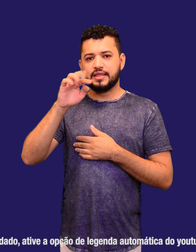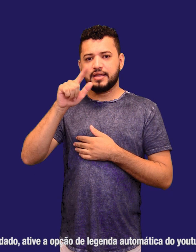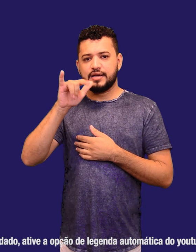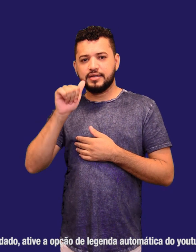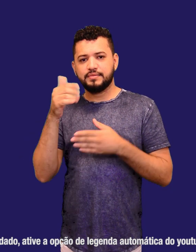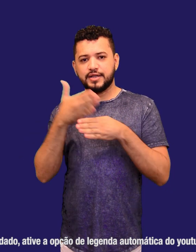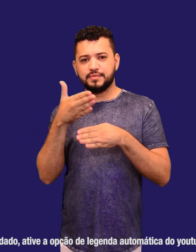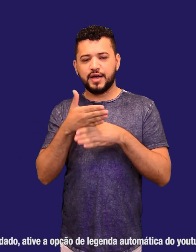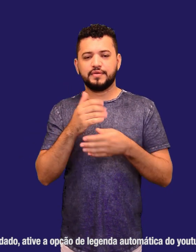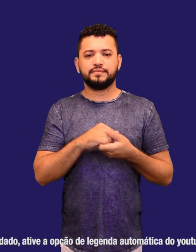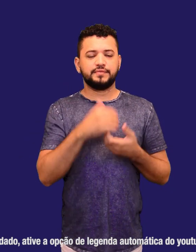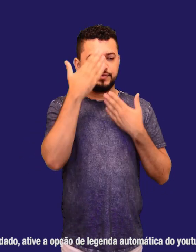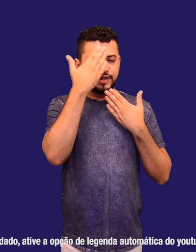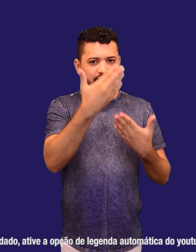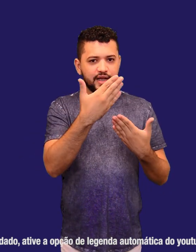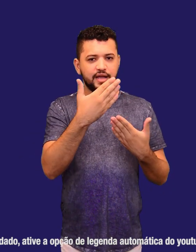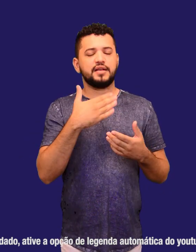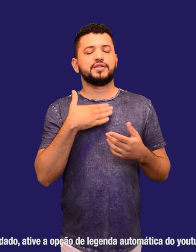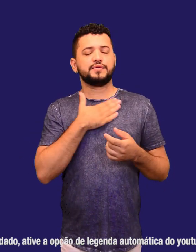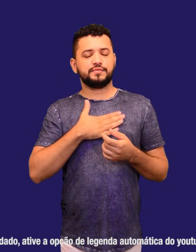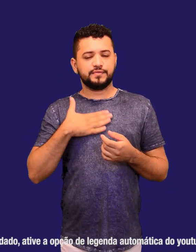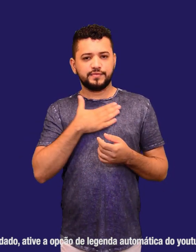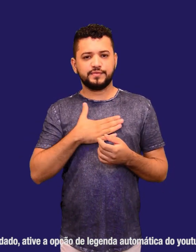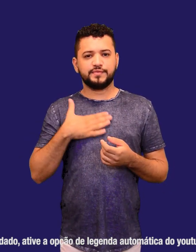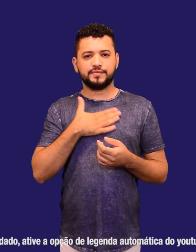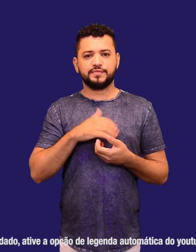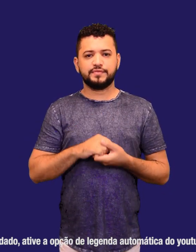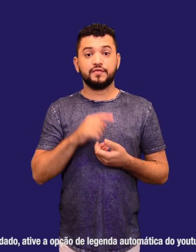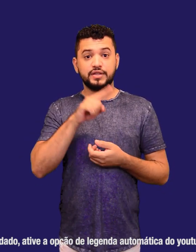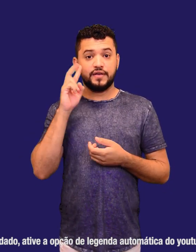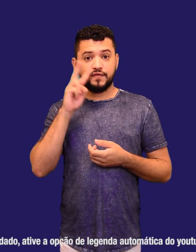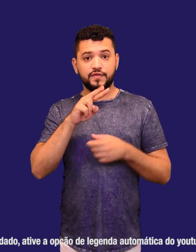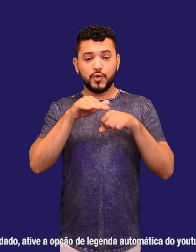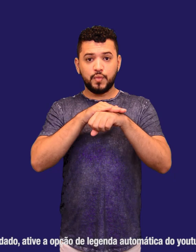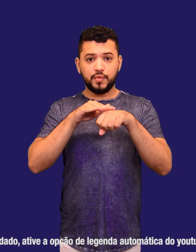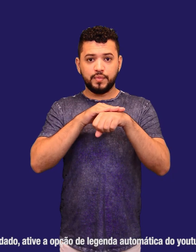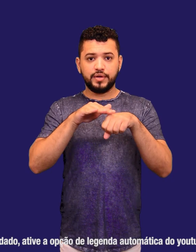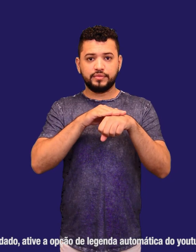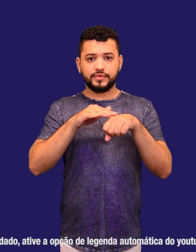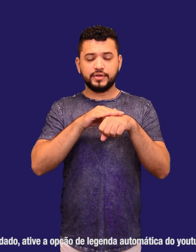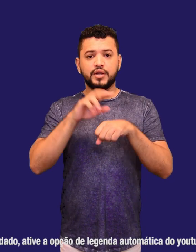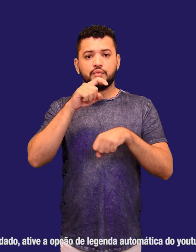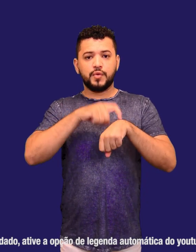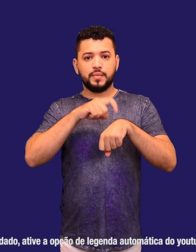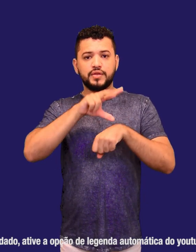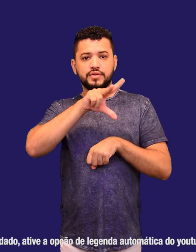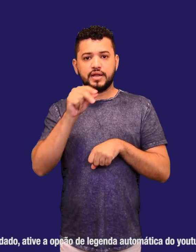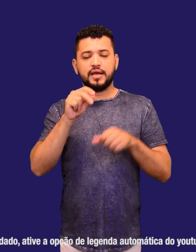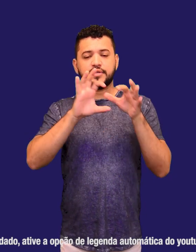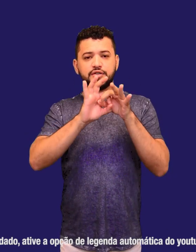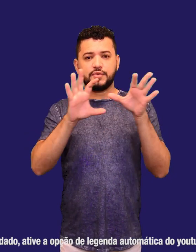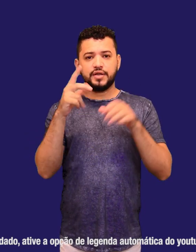participar. Muito obrigada. Foi um grande prazer. Você ouviu o Momento Senac e ele está disponível na